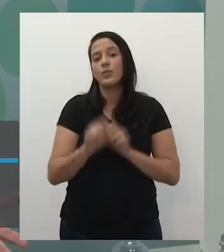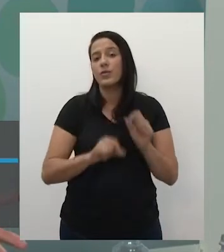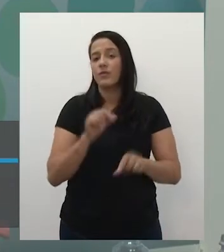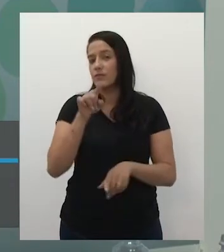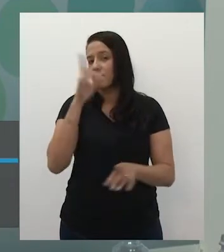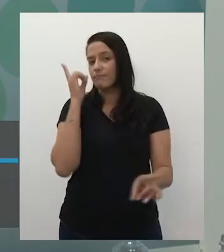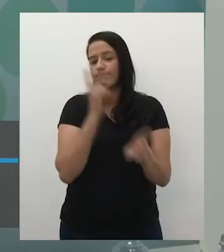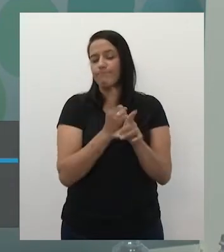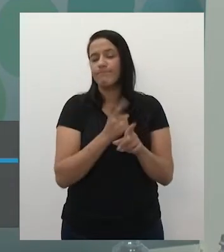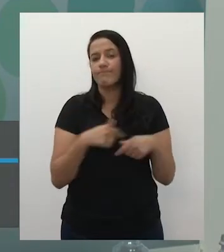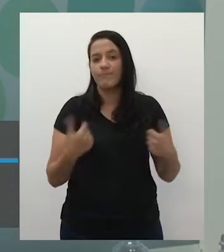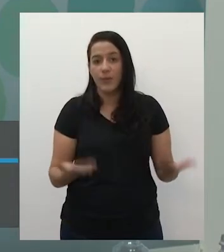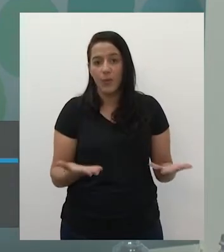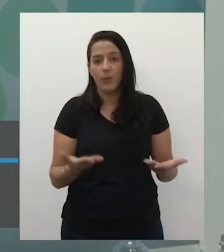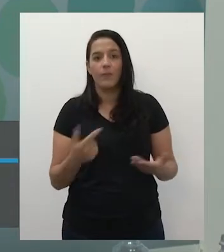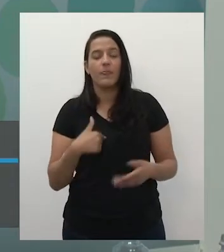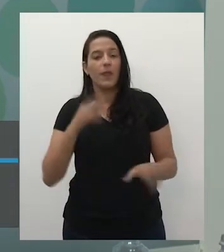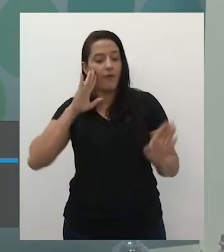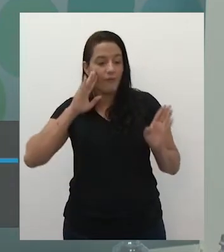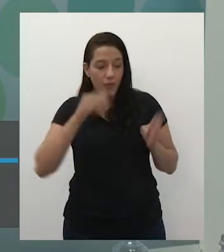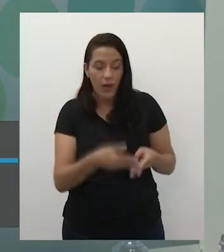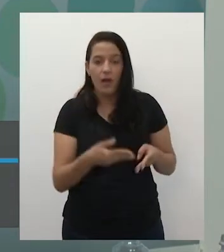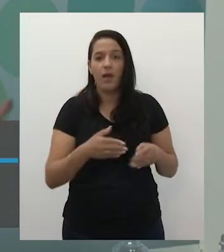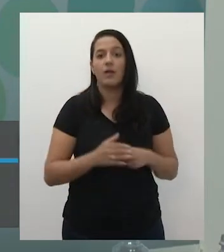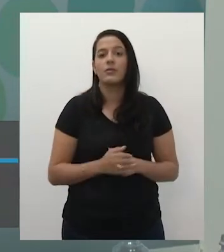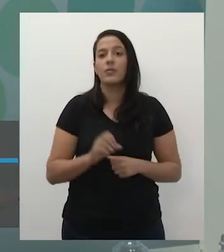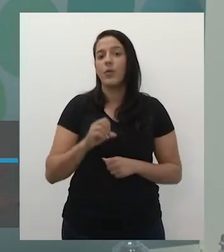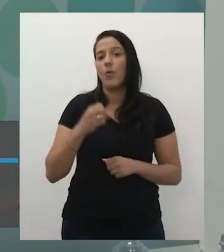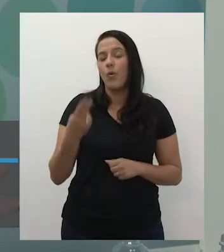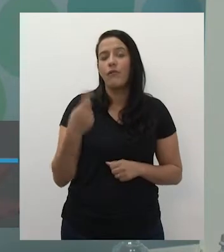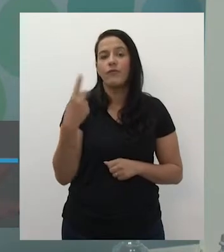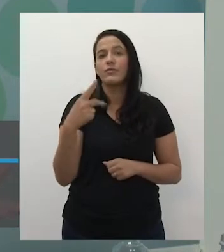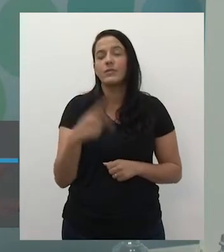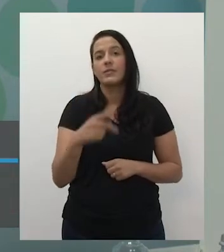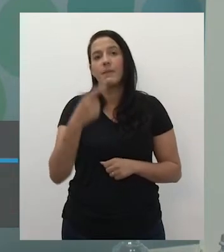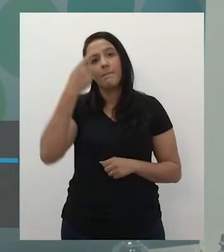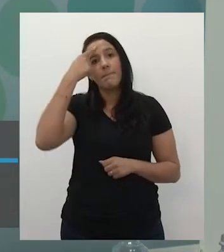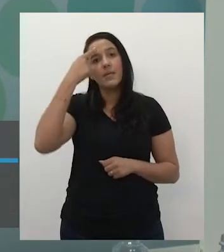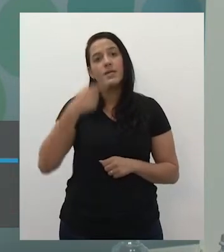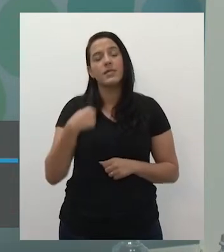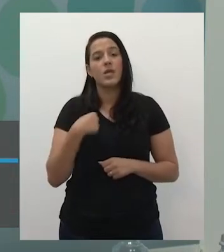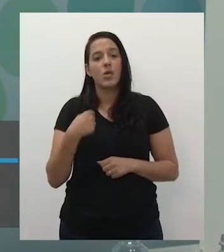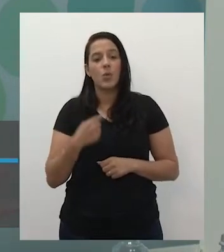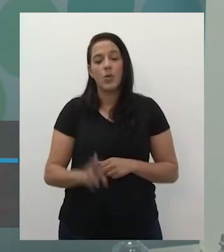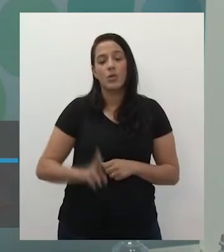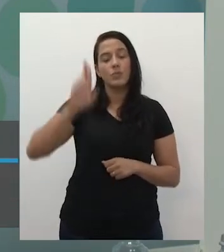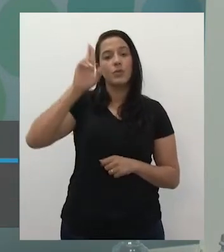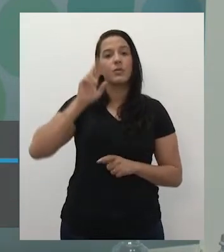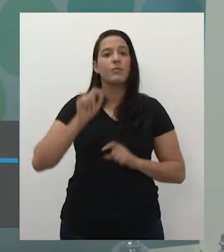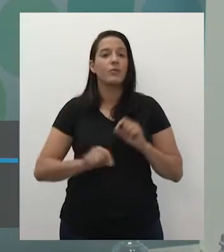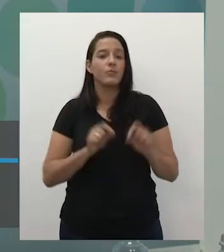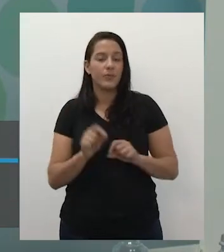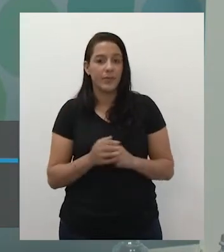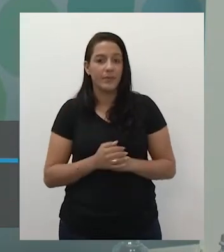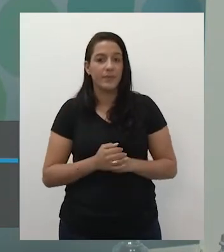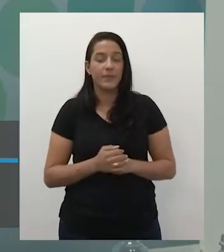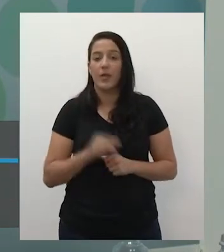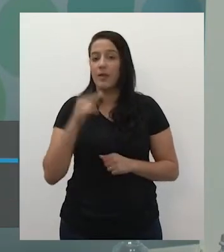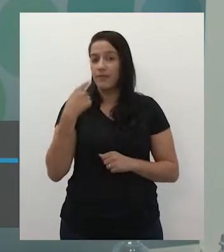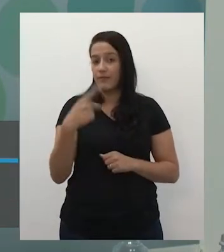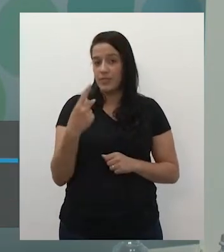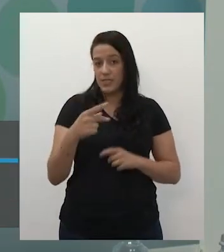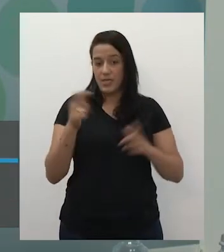cabeça dela fica tonta, né, com a quantidade de coisas que ela precisa organizar e dar conta, e aí pensando na vida profissional e também na vida